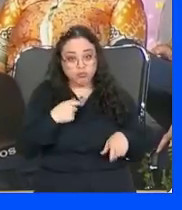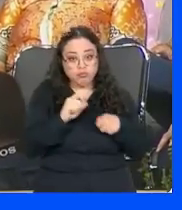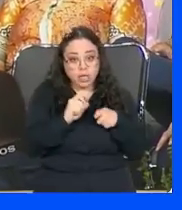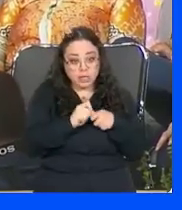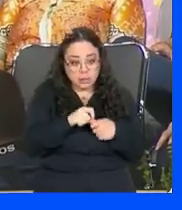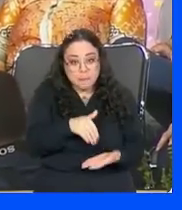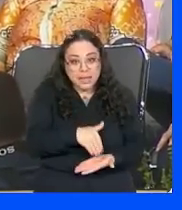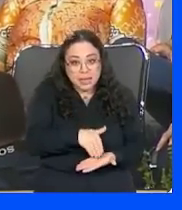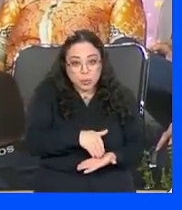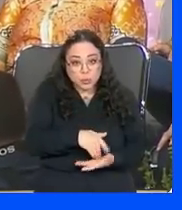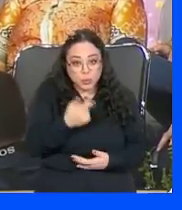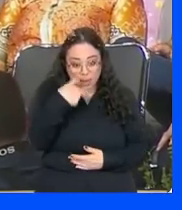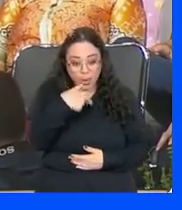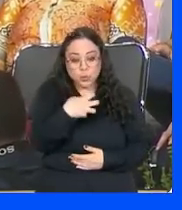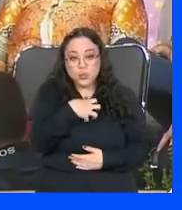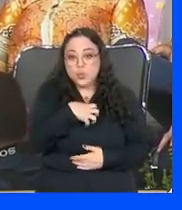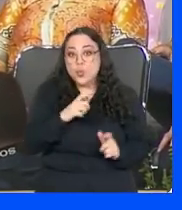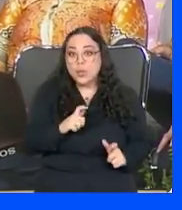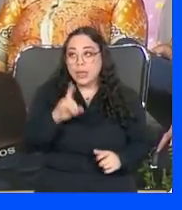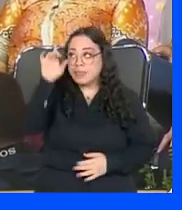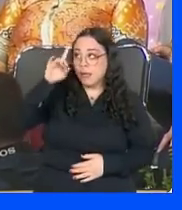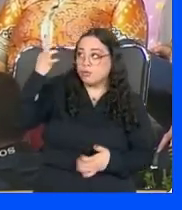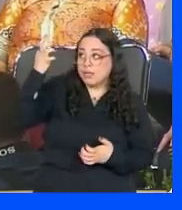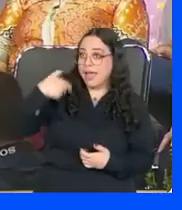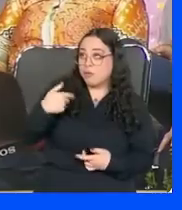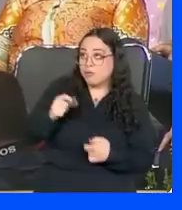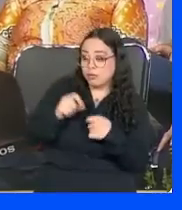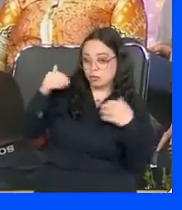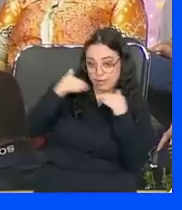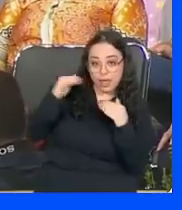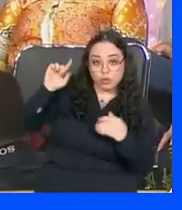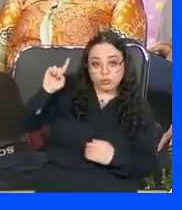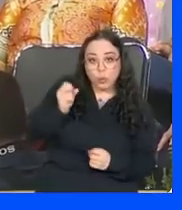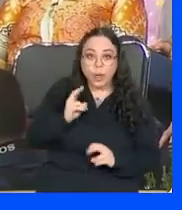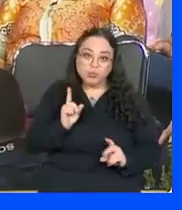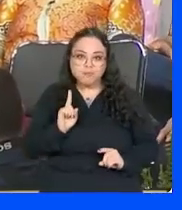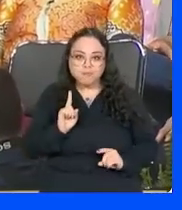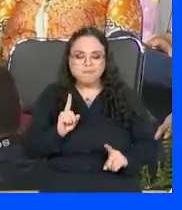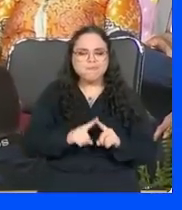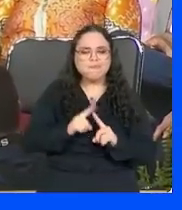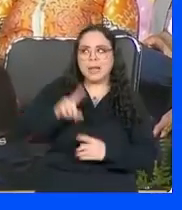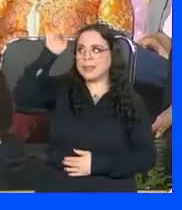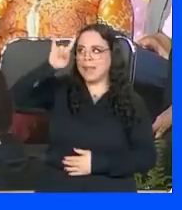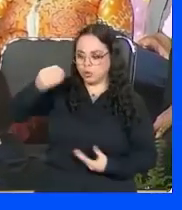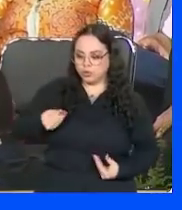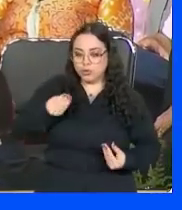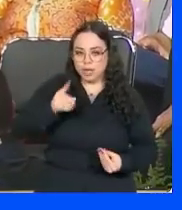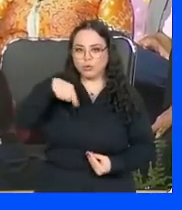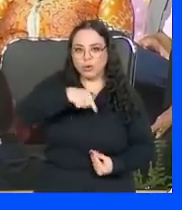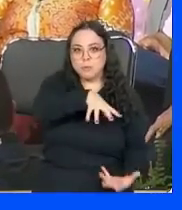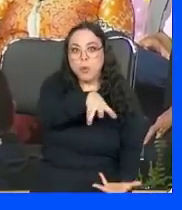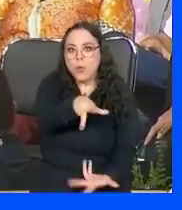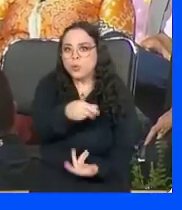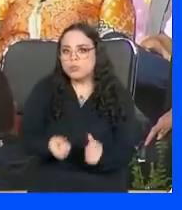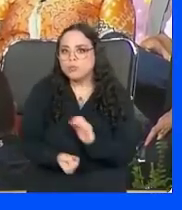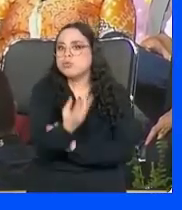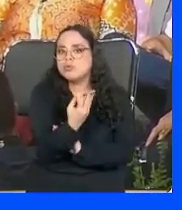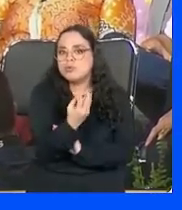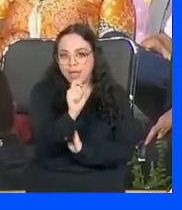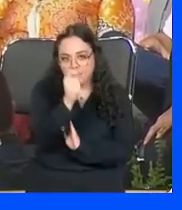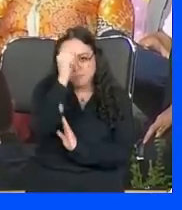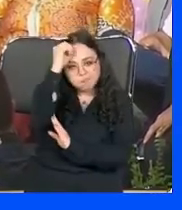o mínimo necessário que Deus quer que a gente faça. Porque Deus, quando nos colocou no mundo, Ele nos